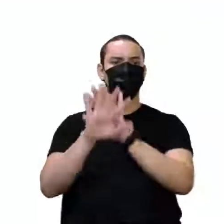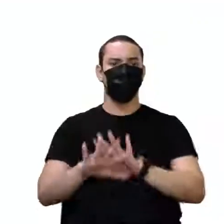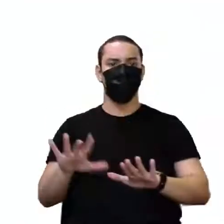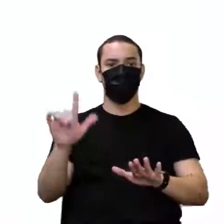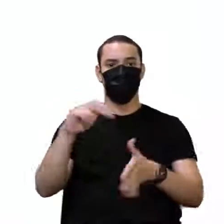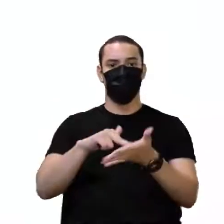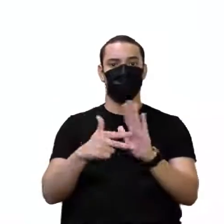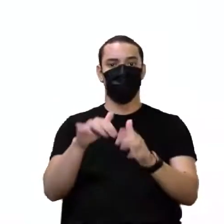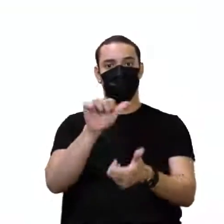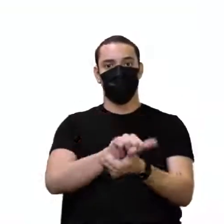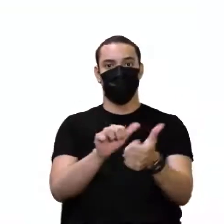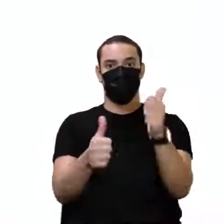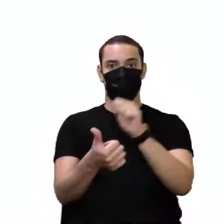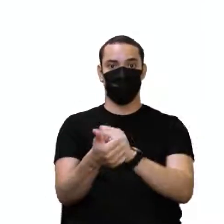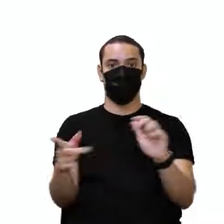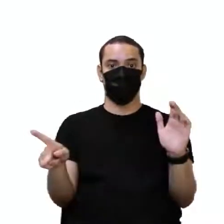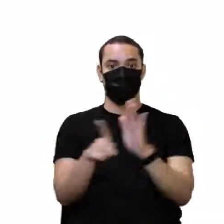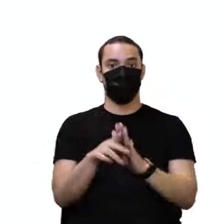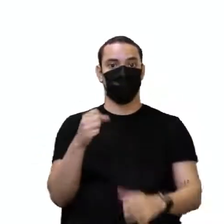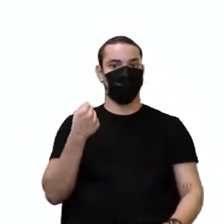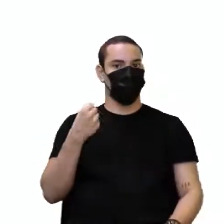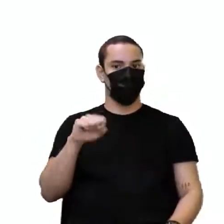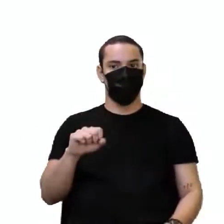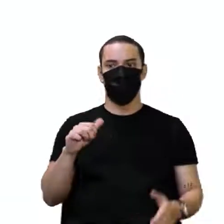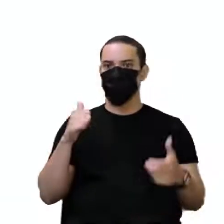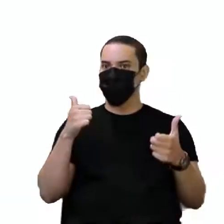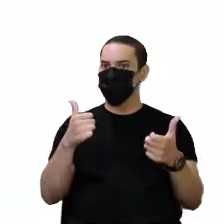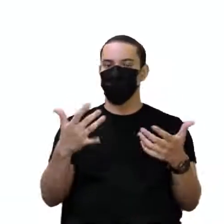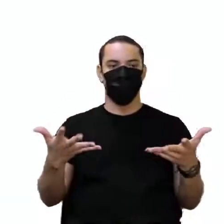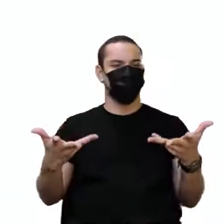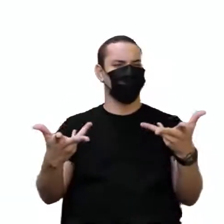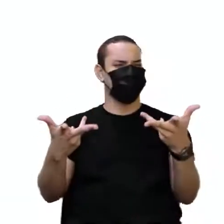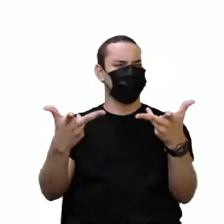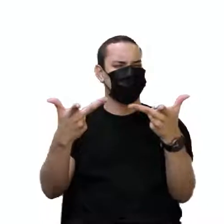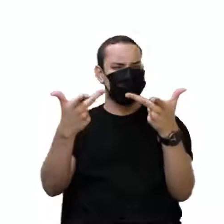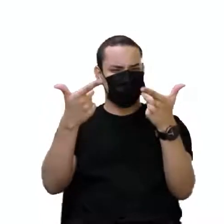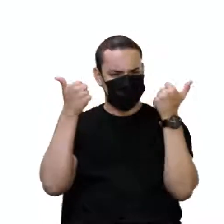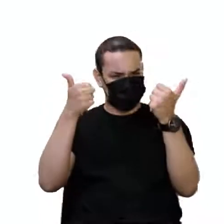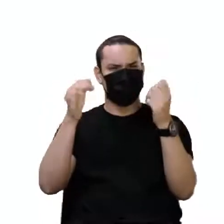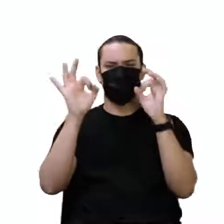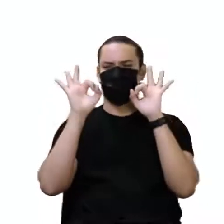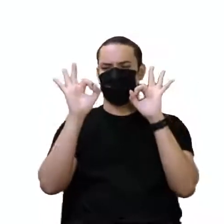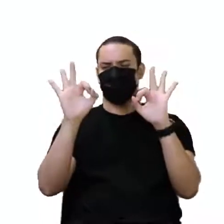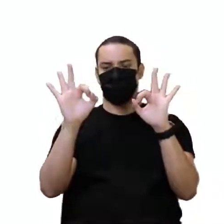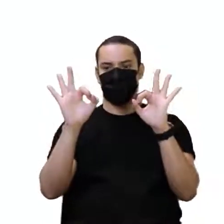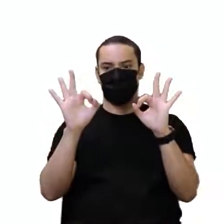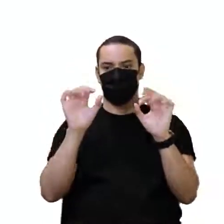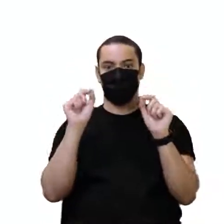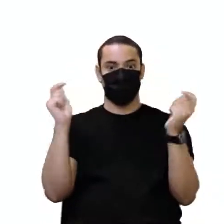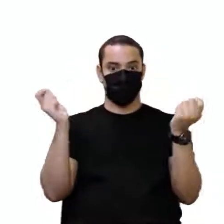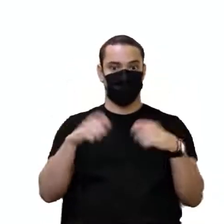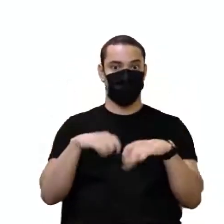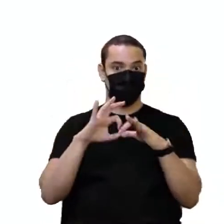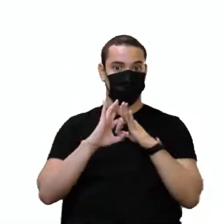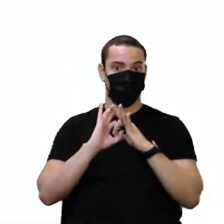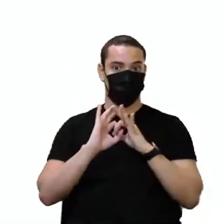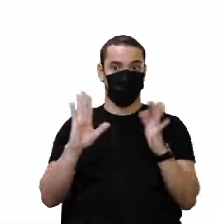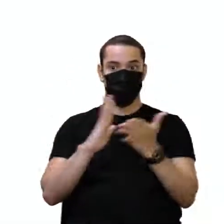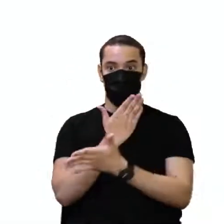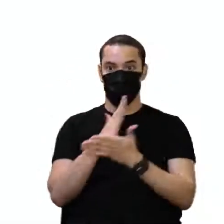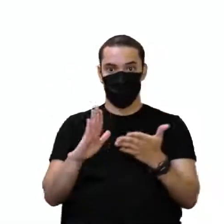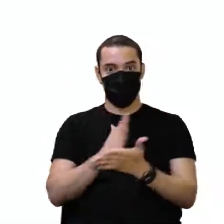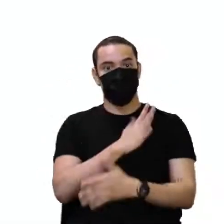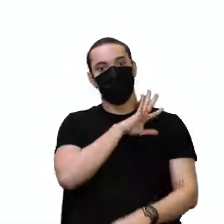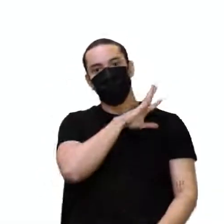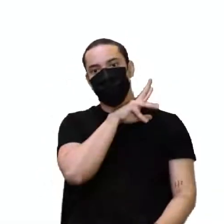A adaptação de defesa é extremamente eficaz, extremamente mesmo, tá? Que permite que alguns animais